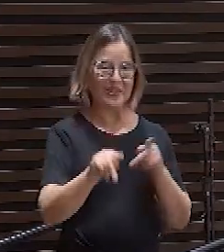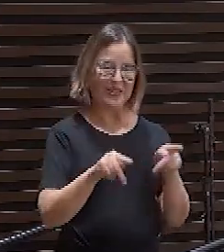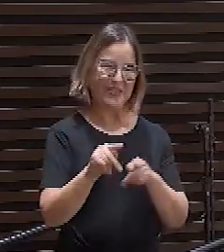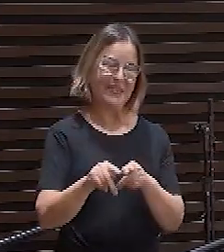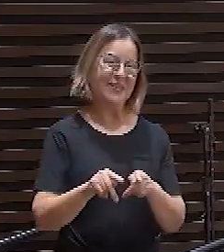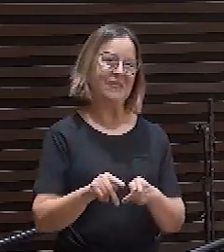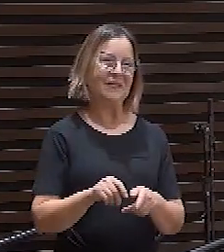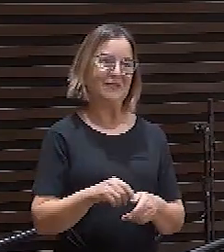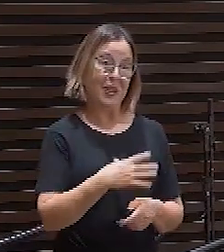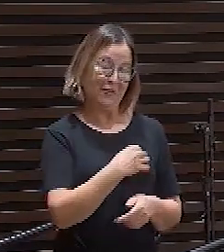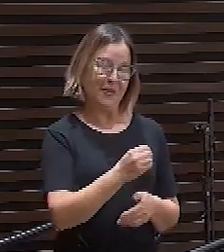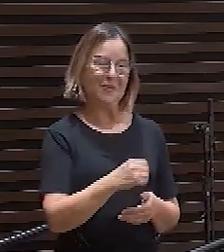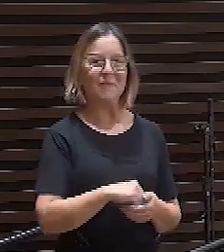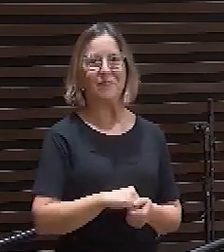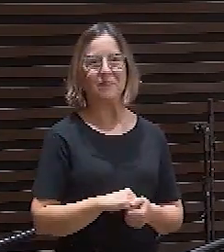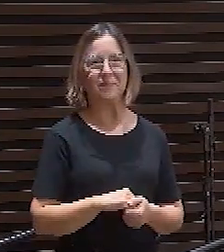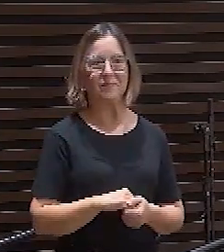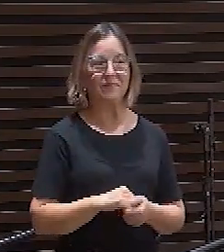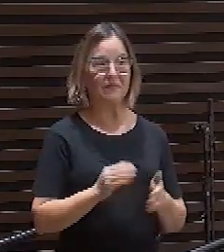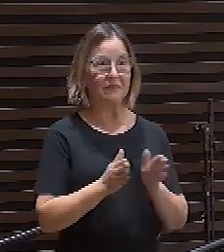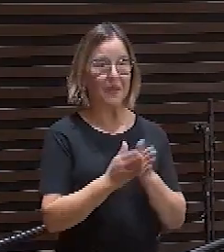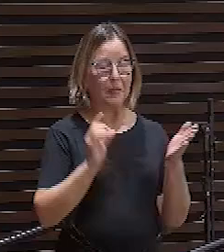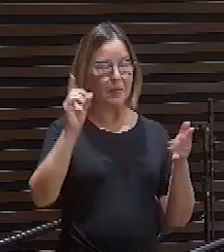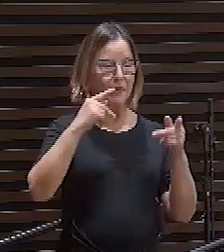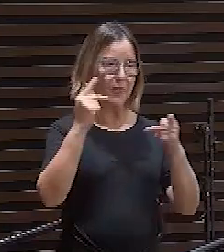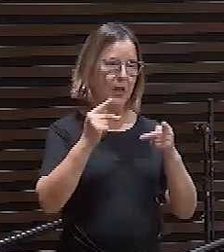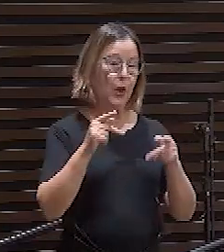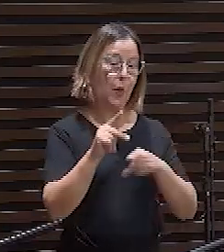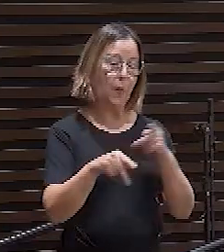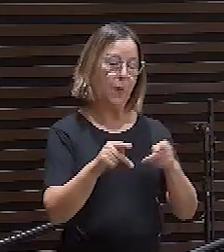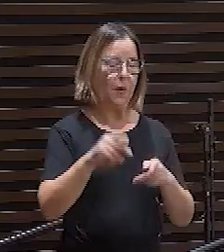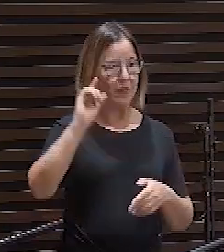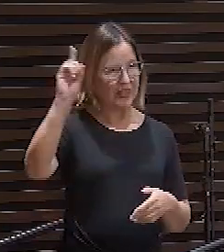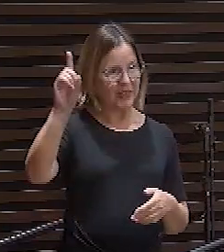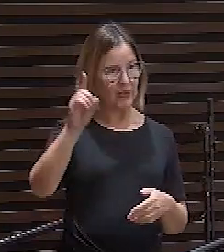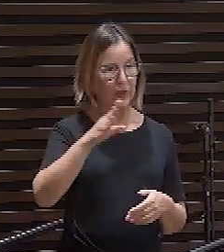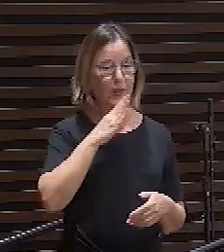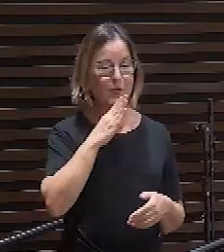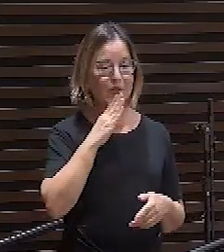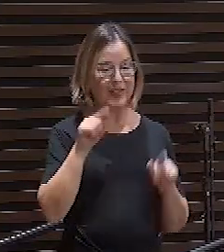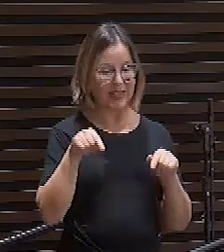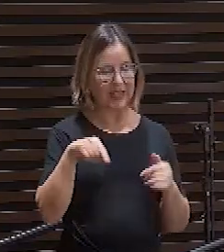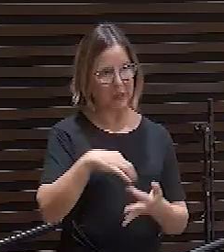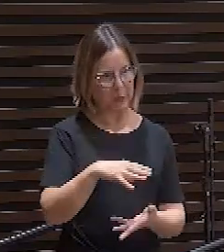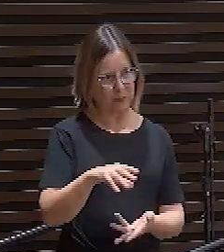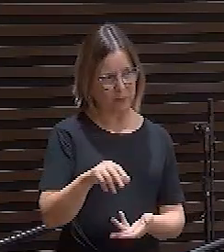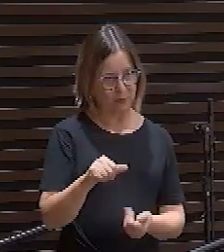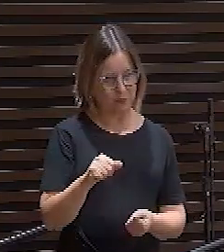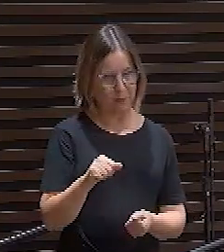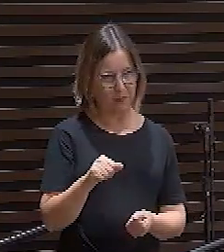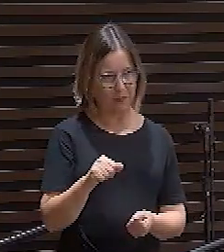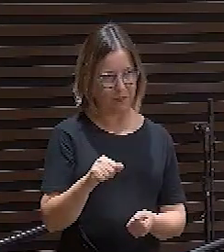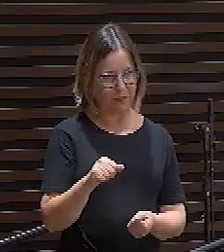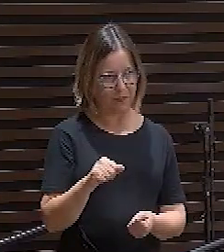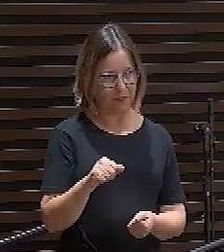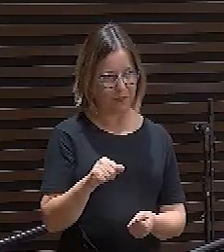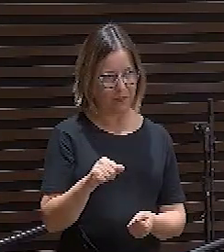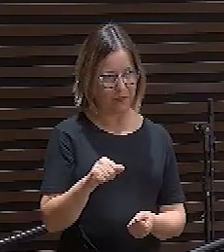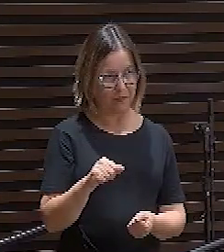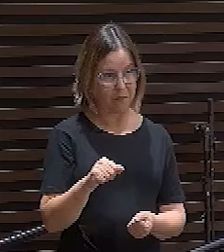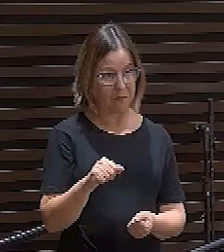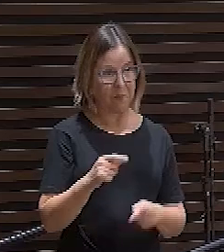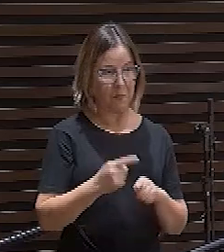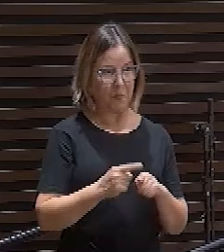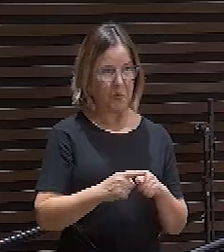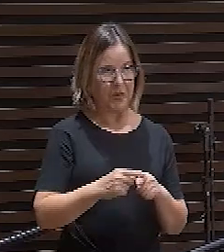A Bíblia diz que o povo de Deus seria conhecido neste mundo como, olha só, como um povo sábio